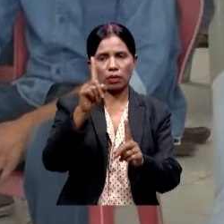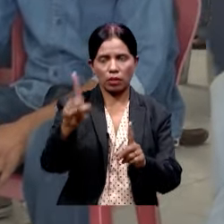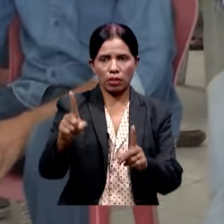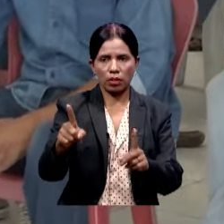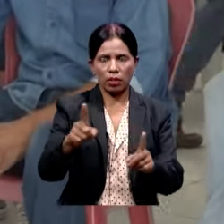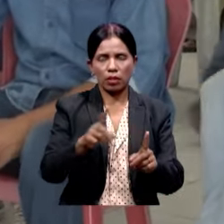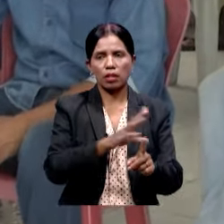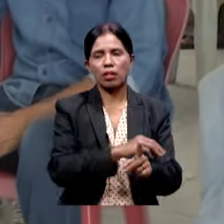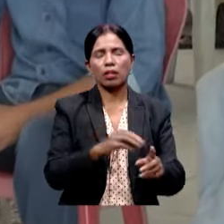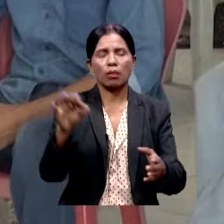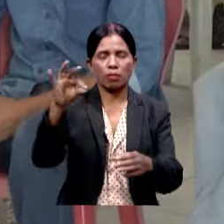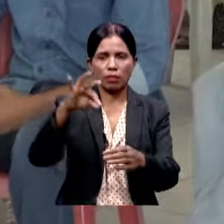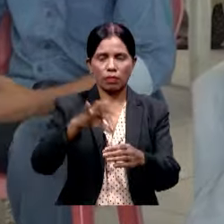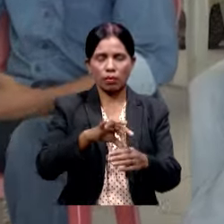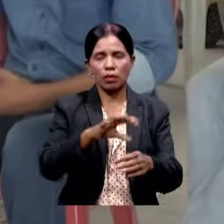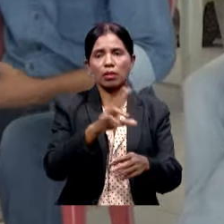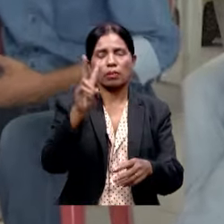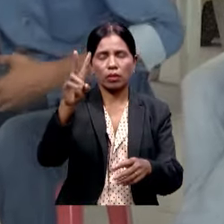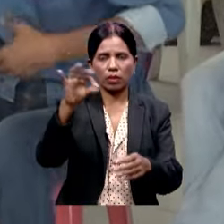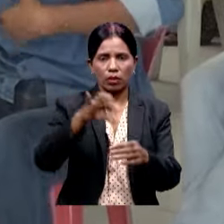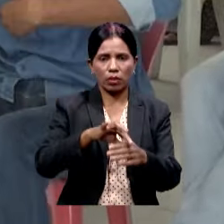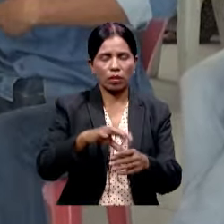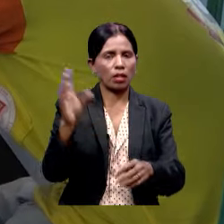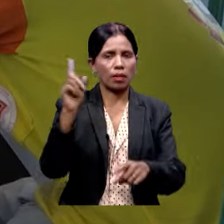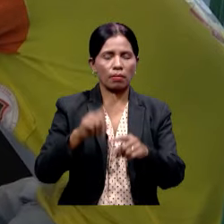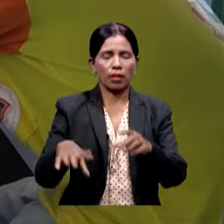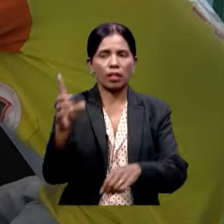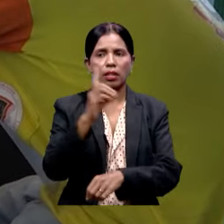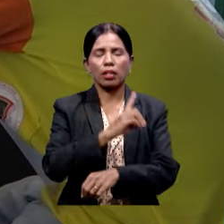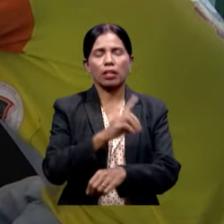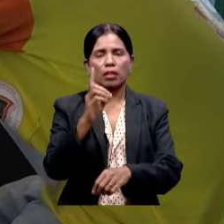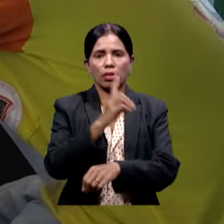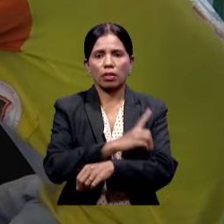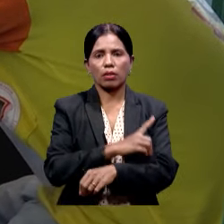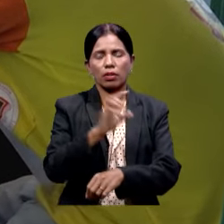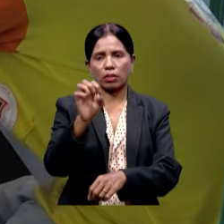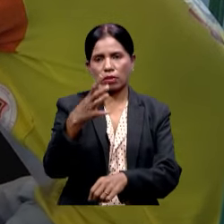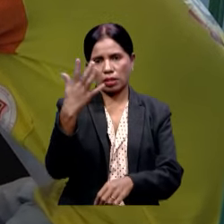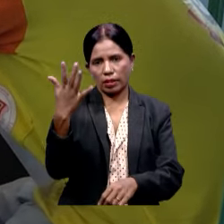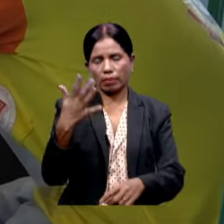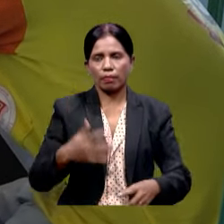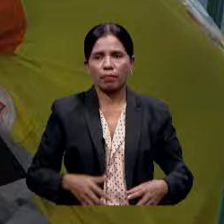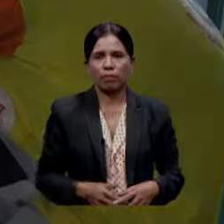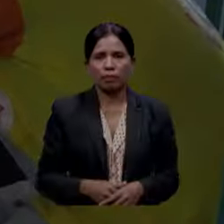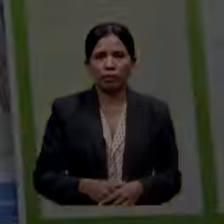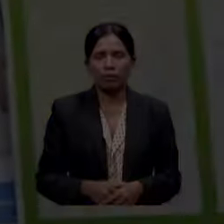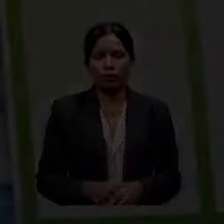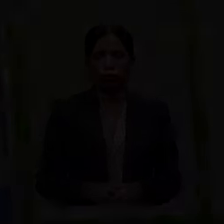ba segunda volta e a prazo la bela liu Loron Sanulo Resin Lima. Equipa cobertura, GMN.